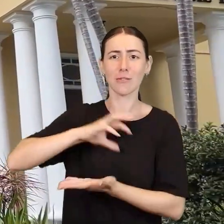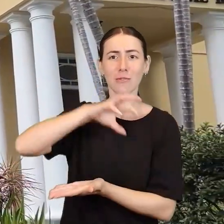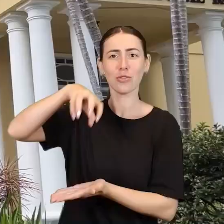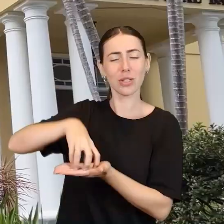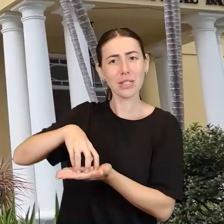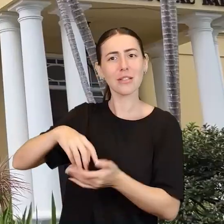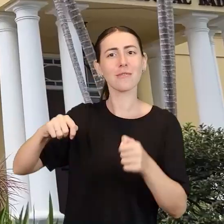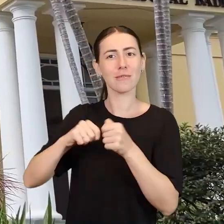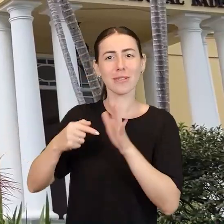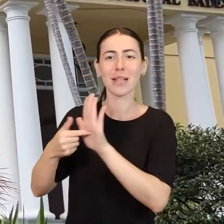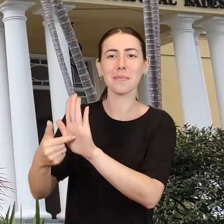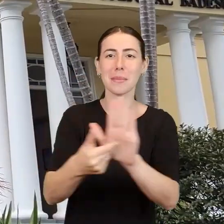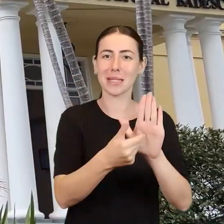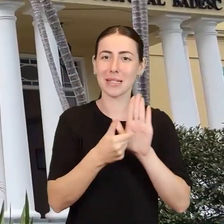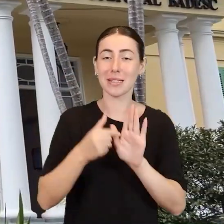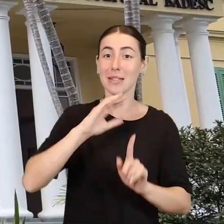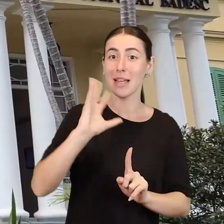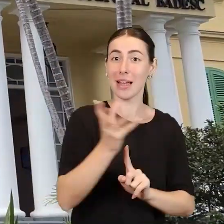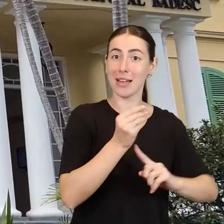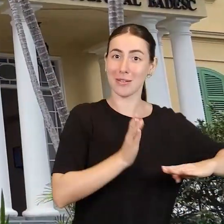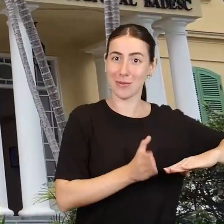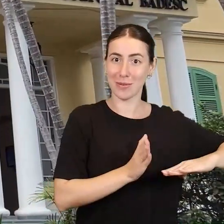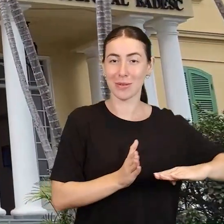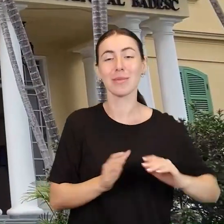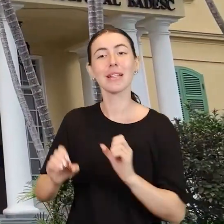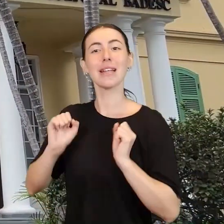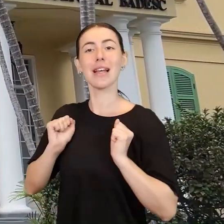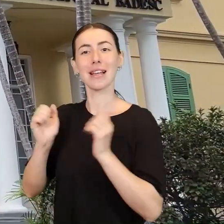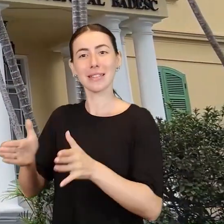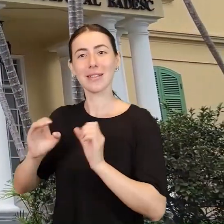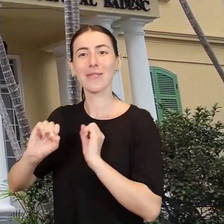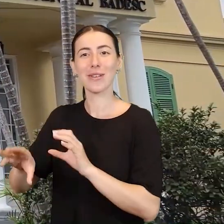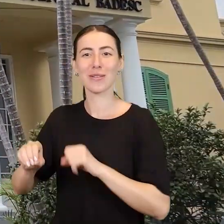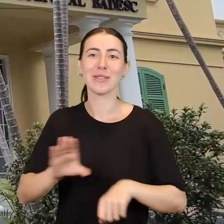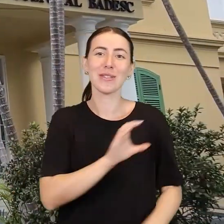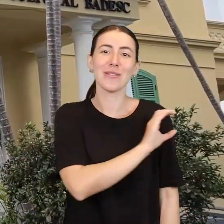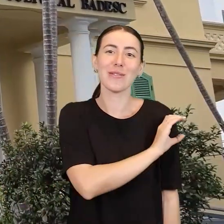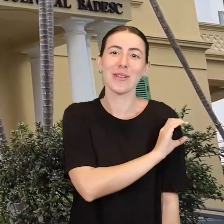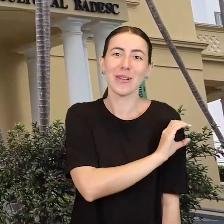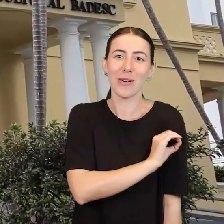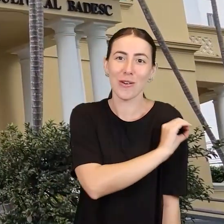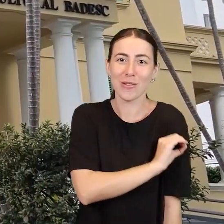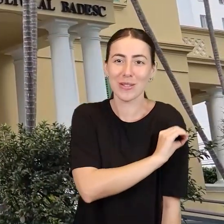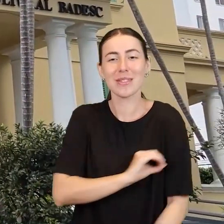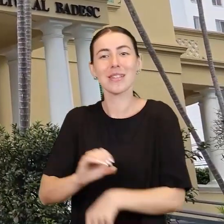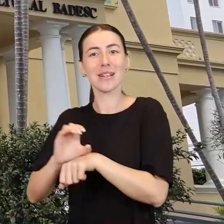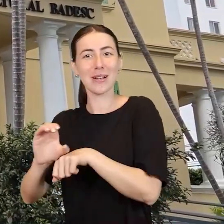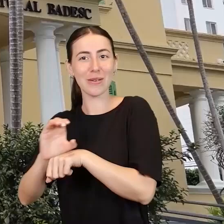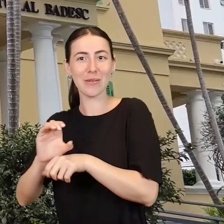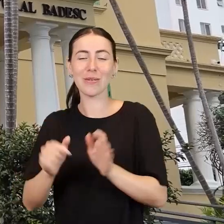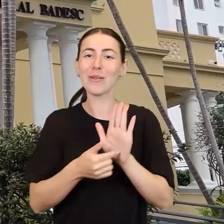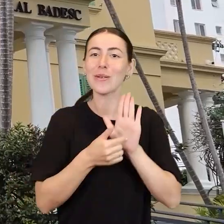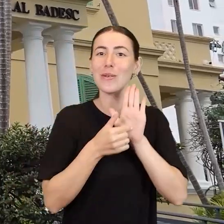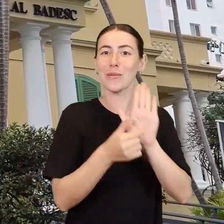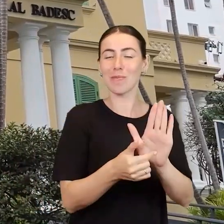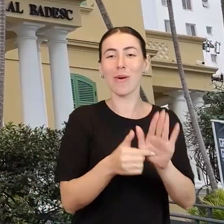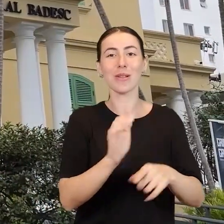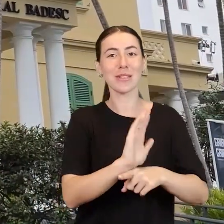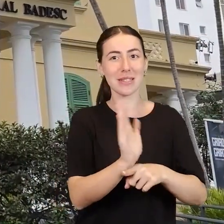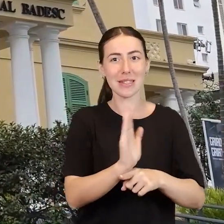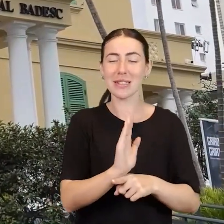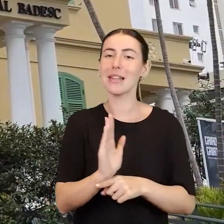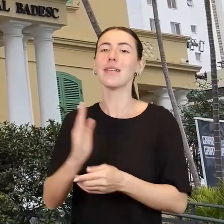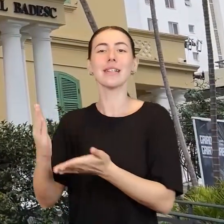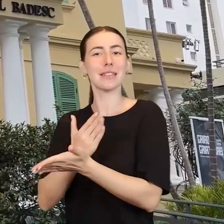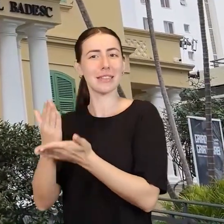Nos últimos anos, a Fundação tem realizado exposições de arte contemporânea, ações educativas, cursos, oficinas, mostras